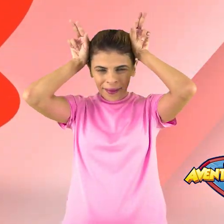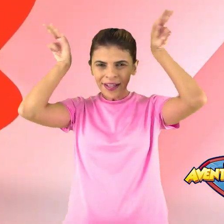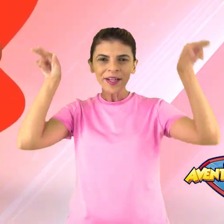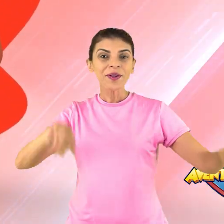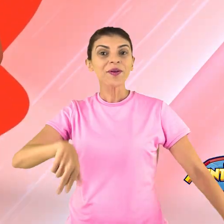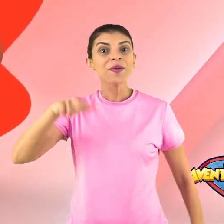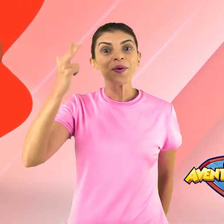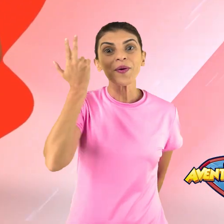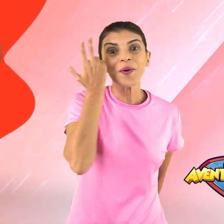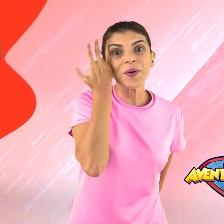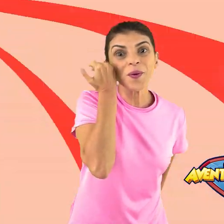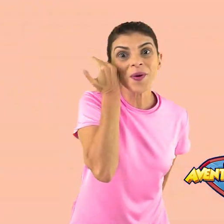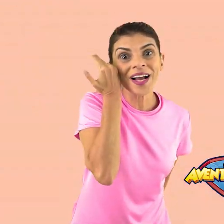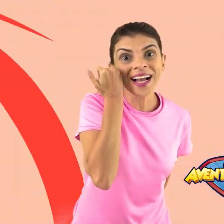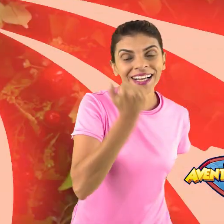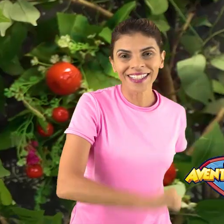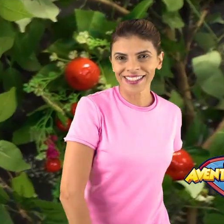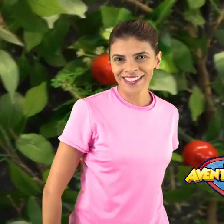Super Coelha!